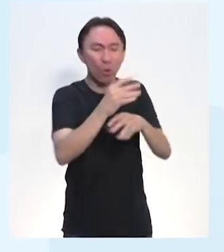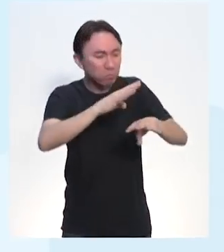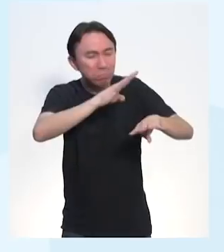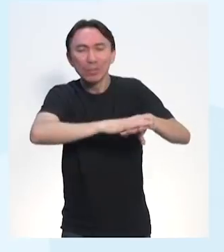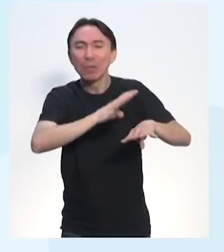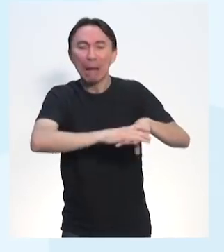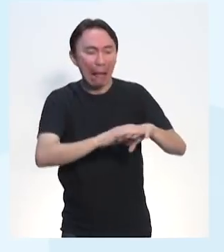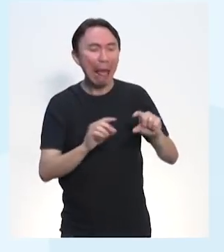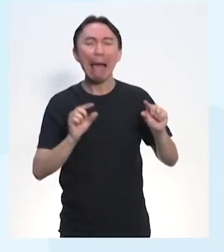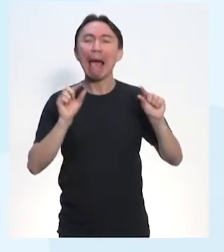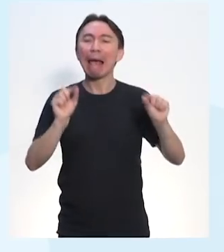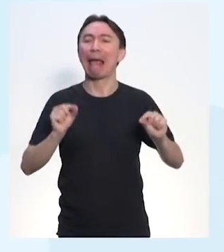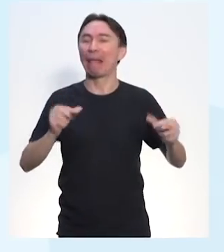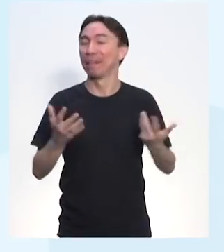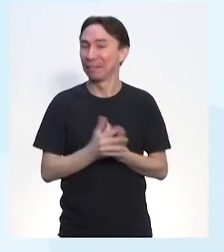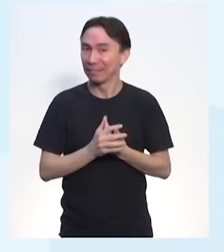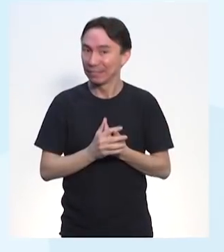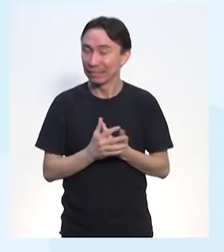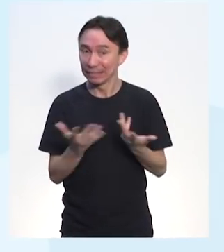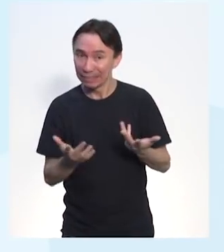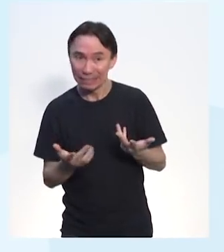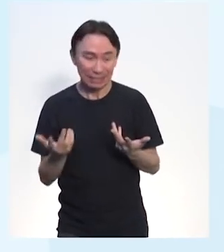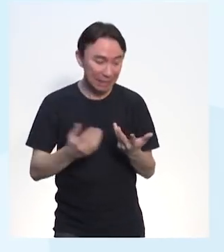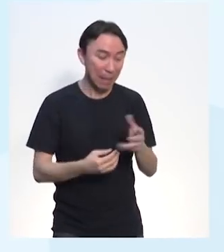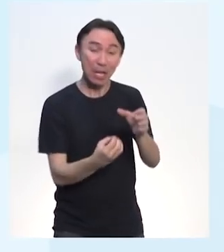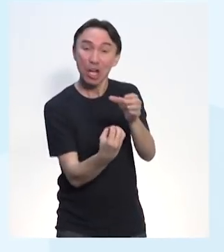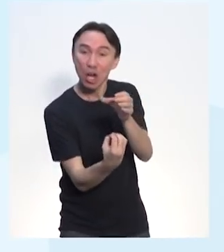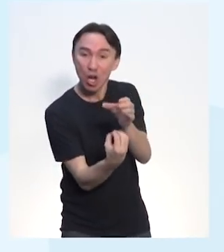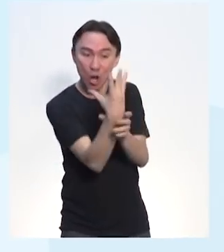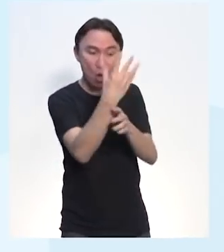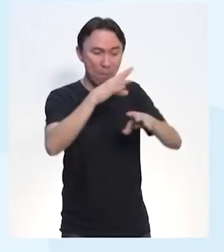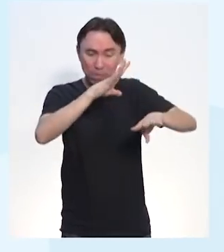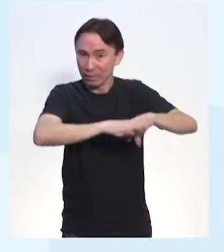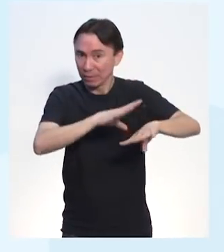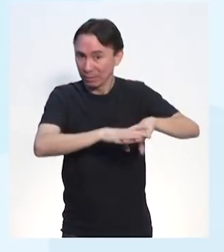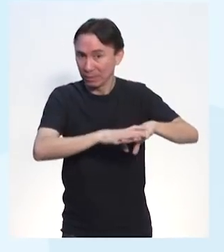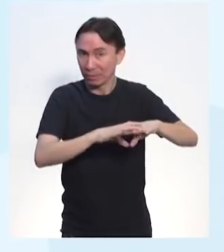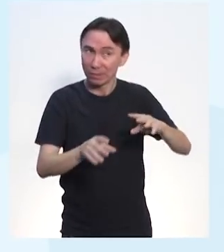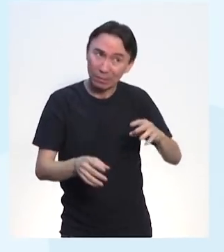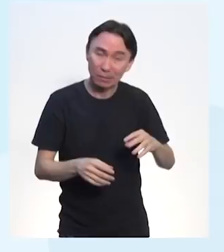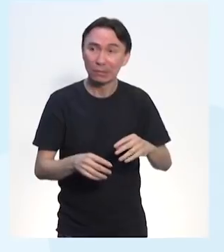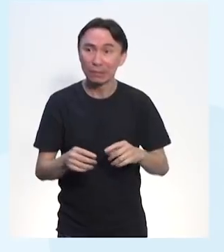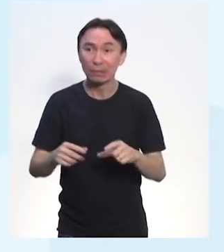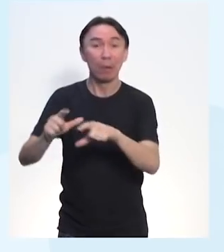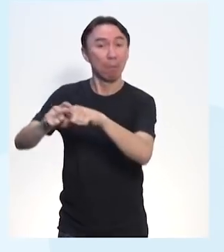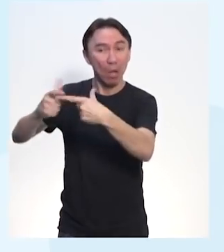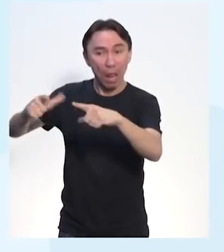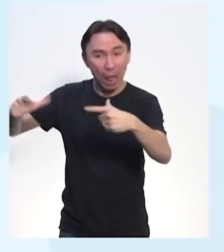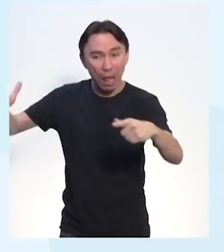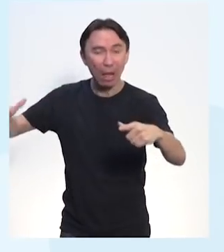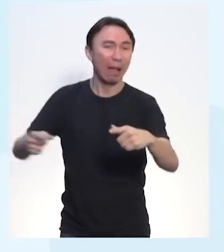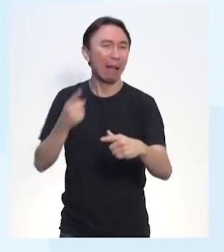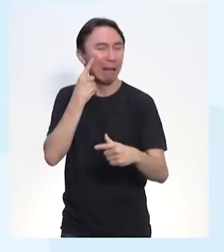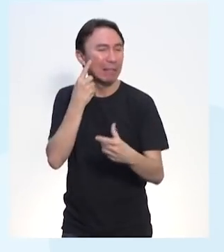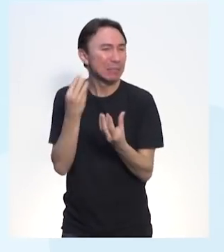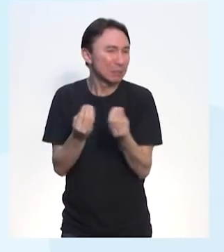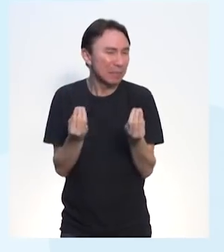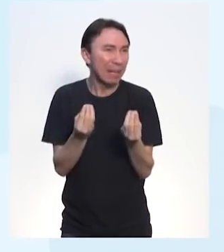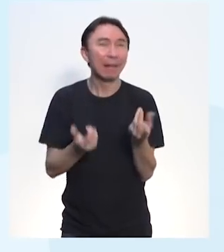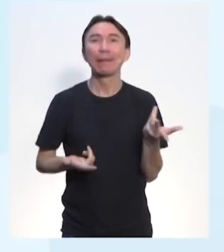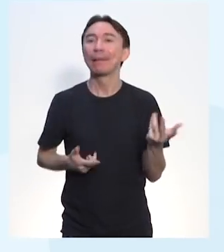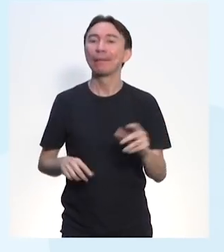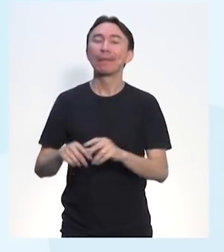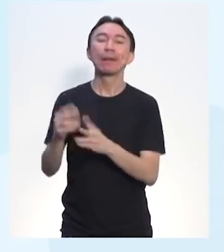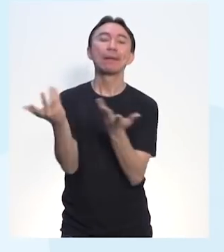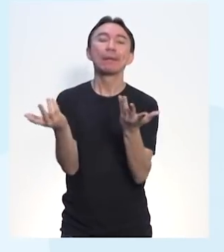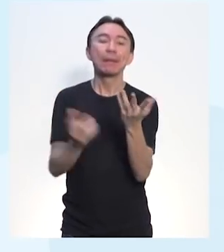quem criou a matemática do que quem criou os números. Tipo, pelo menos o que eu mais ouvi foi: professora, quem foi que criou... Não, na verdade a frase é: